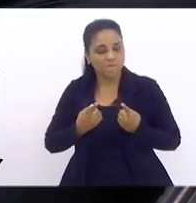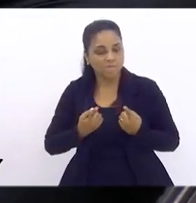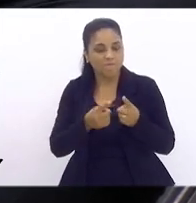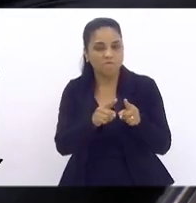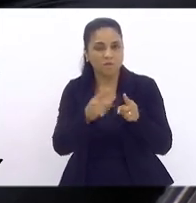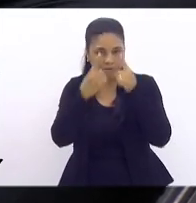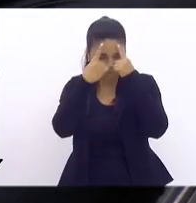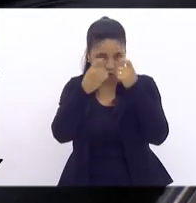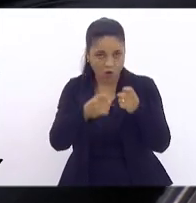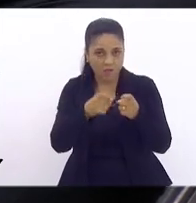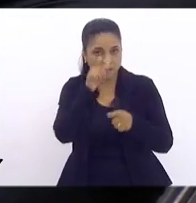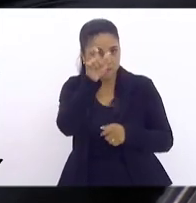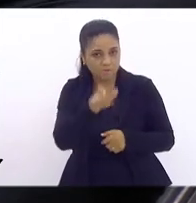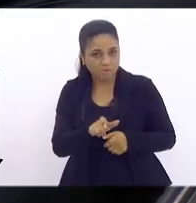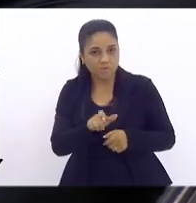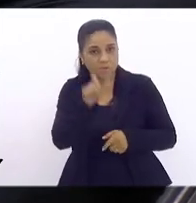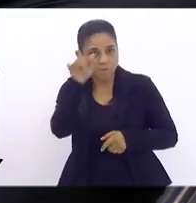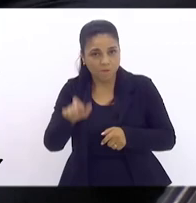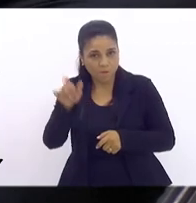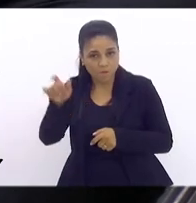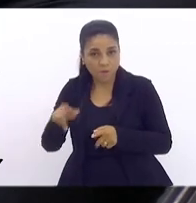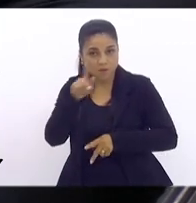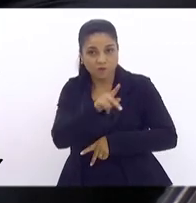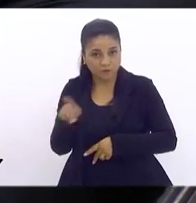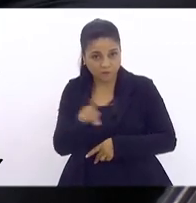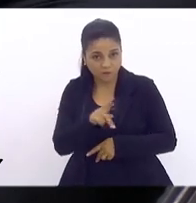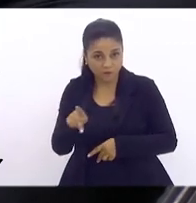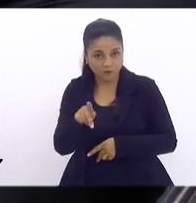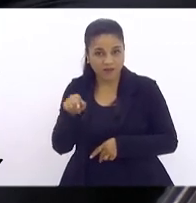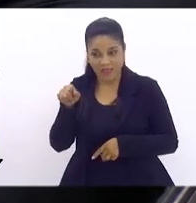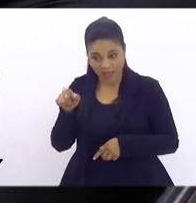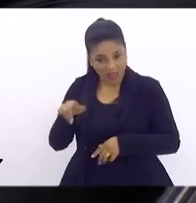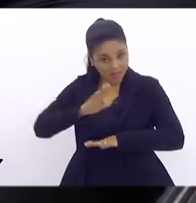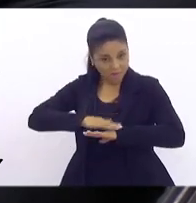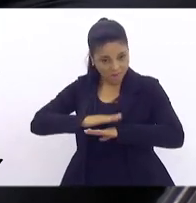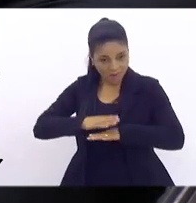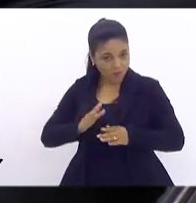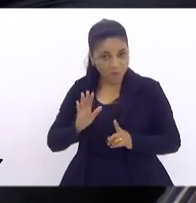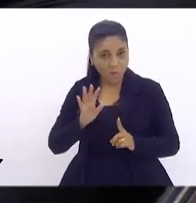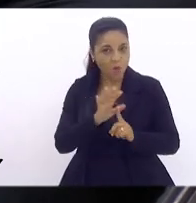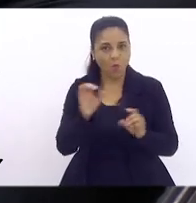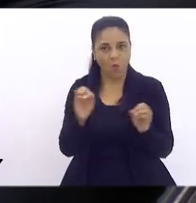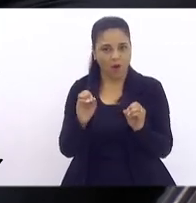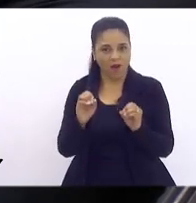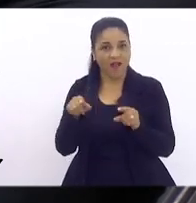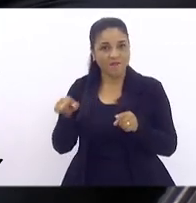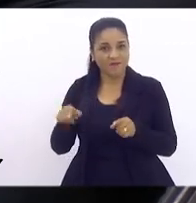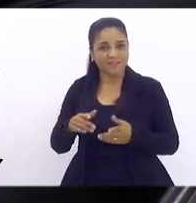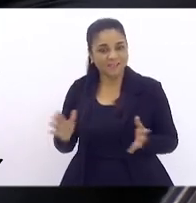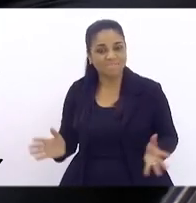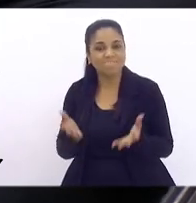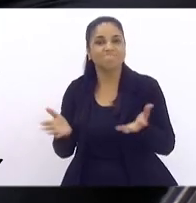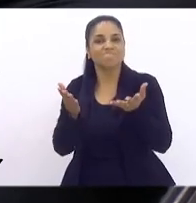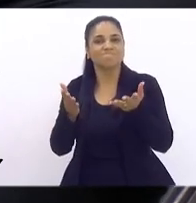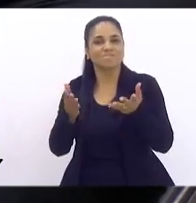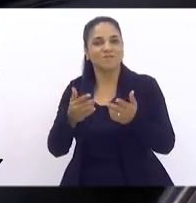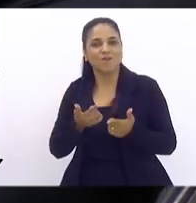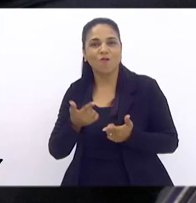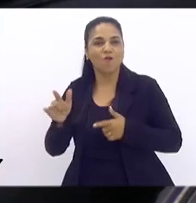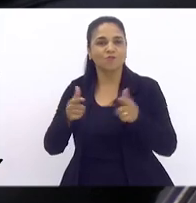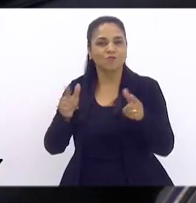professoras então ele propriamente não ameaçava as pesquisadoras Mas eles eles sempre